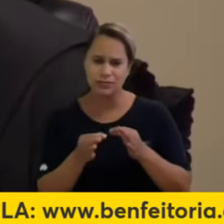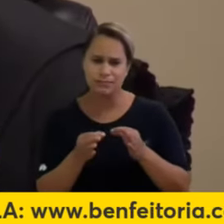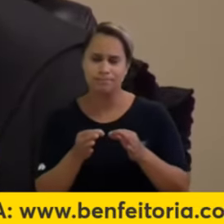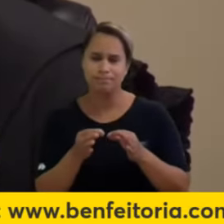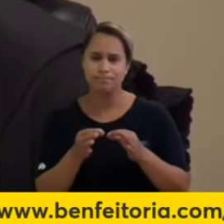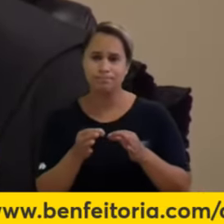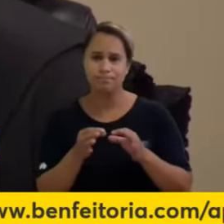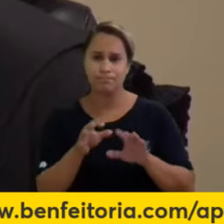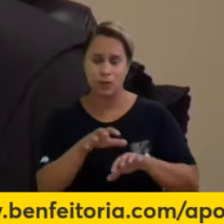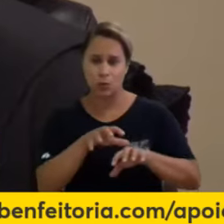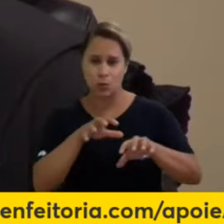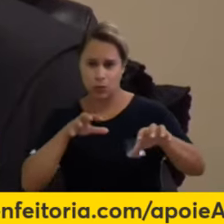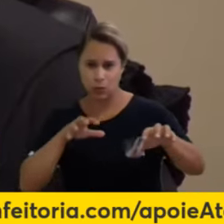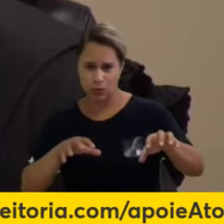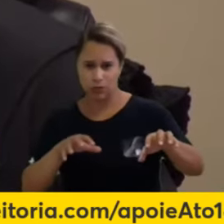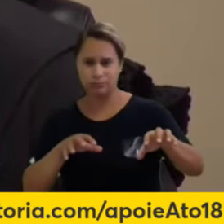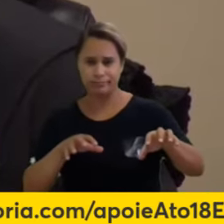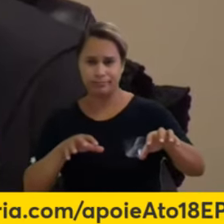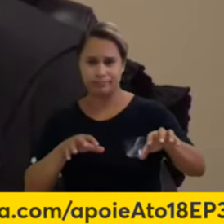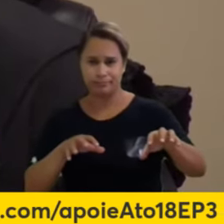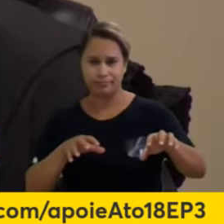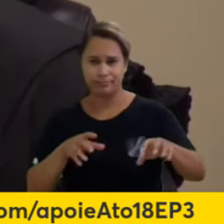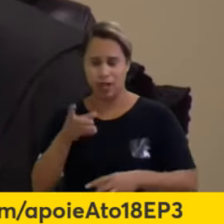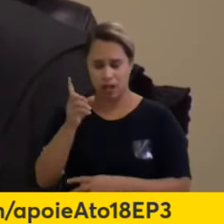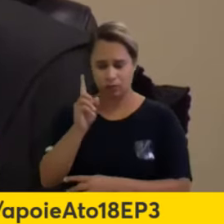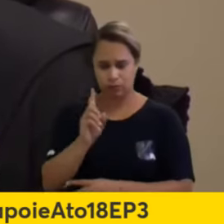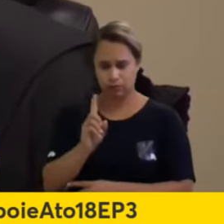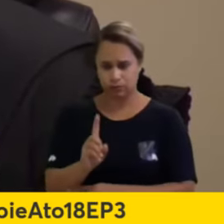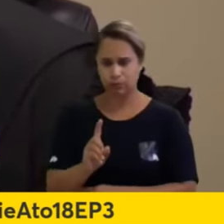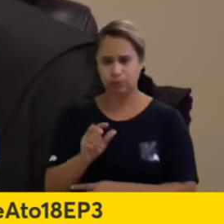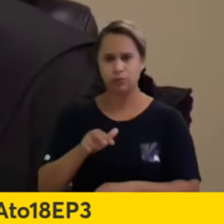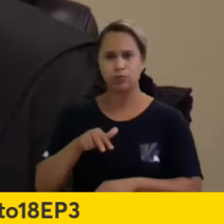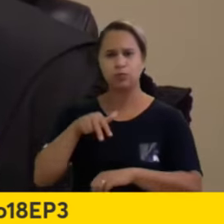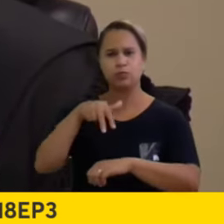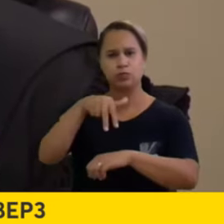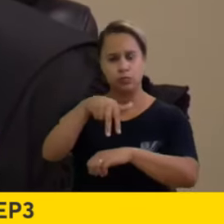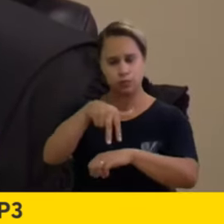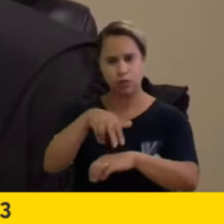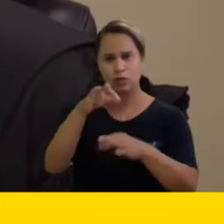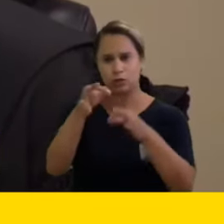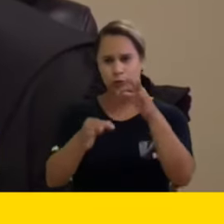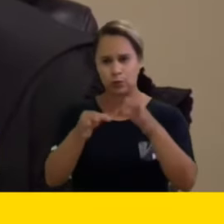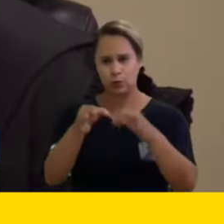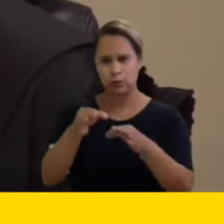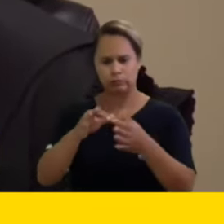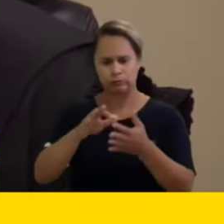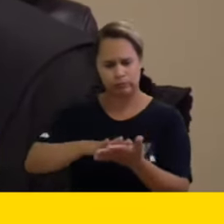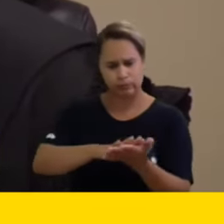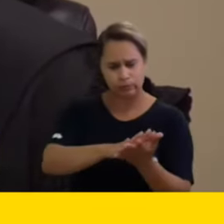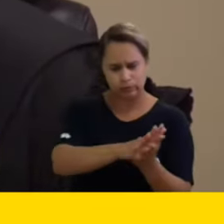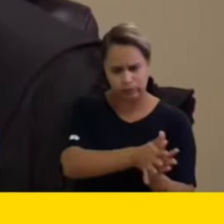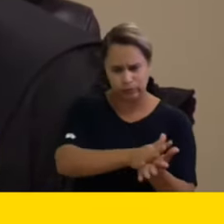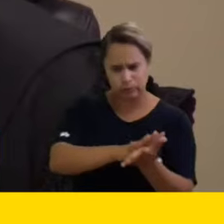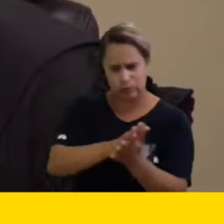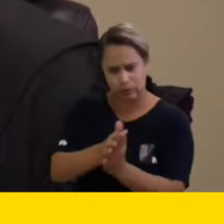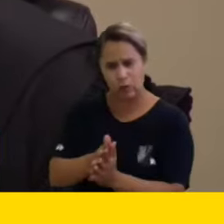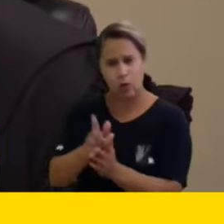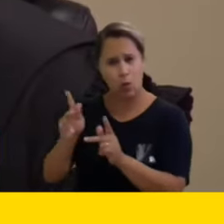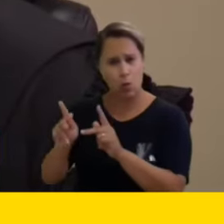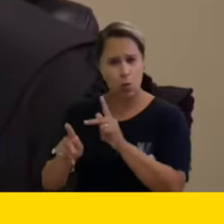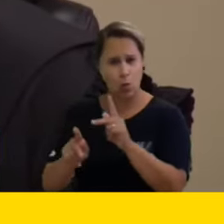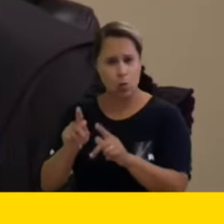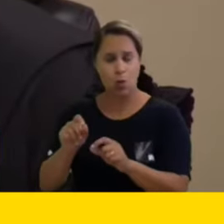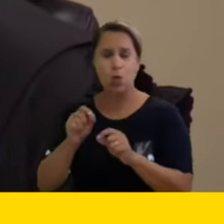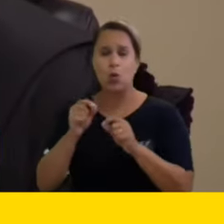desinstitucionalizar calidade e autonomia da jurisdição é esmagada pelo confronto com o pré-julgamento massa midiático onde o juiz é a